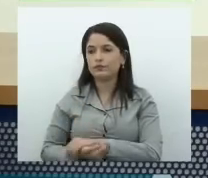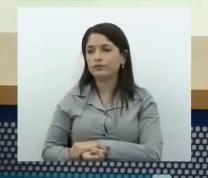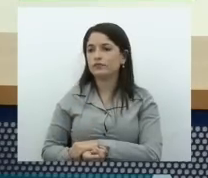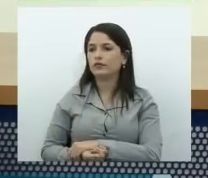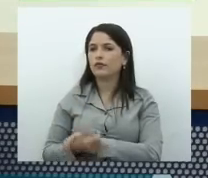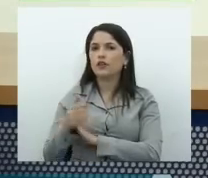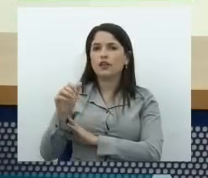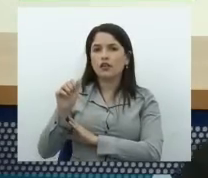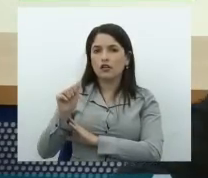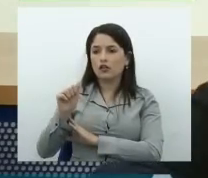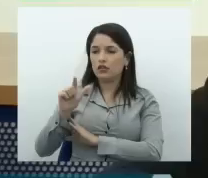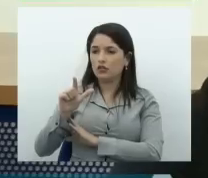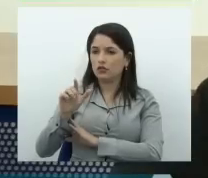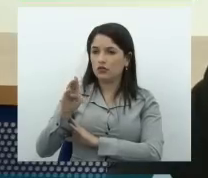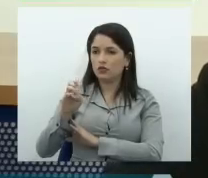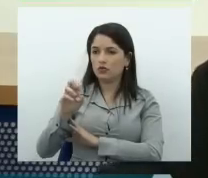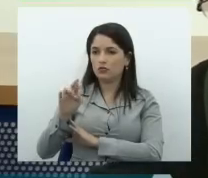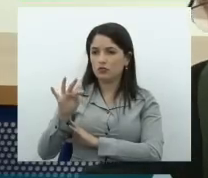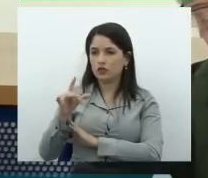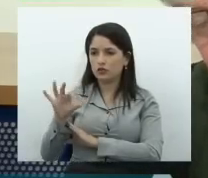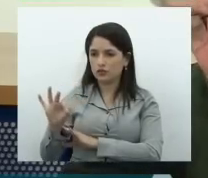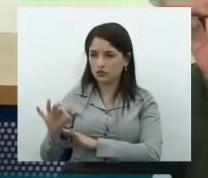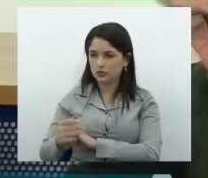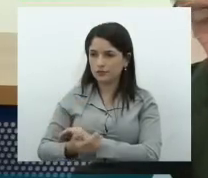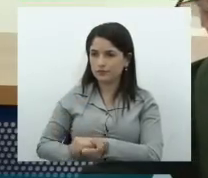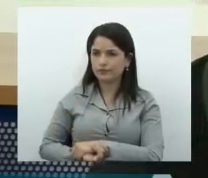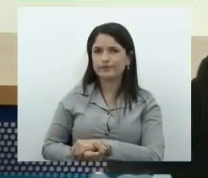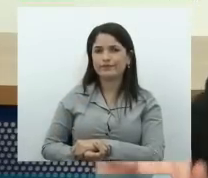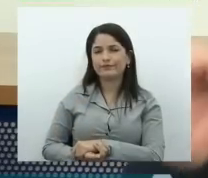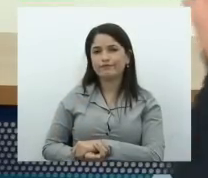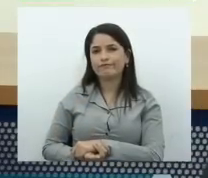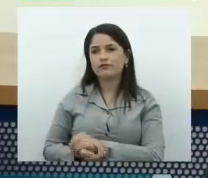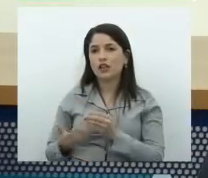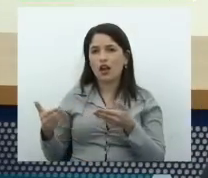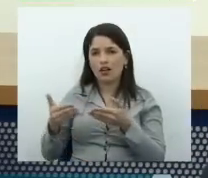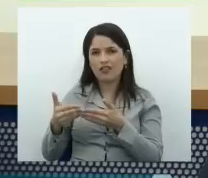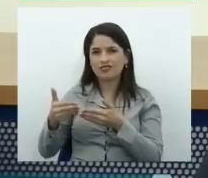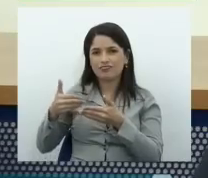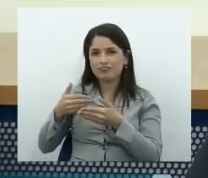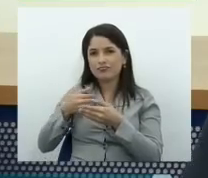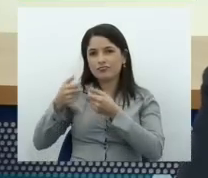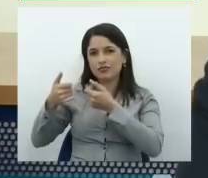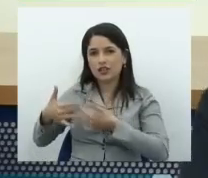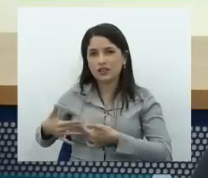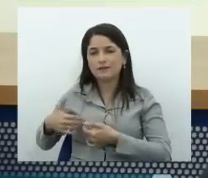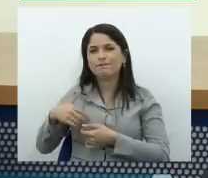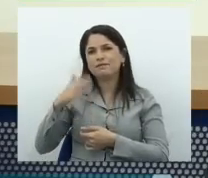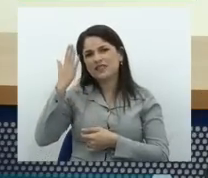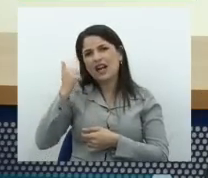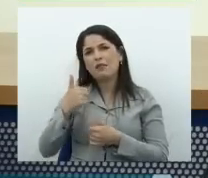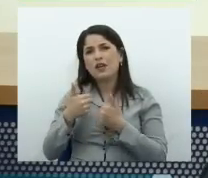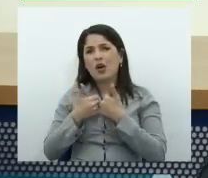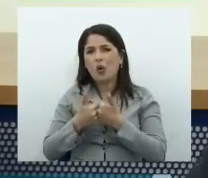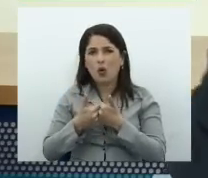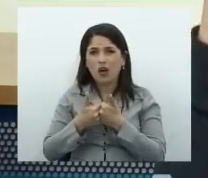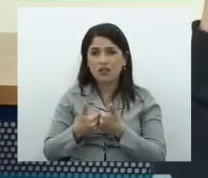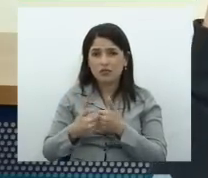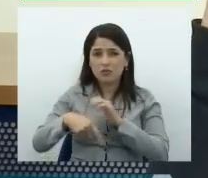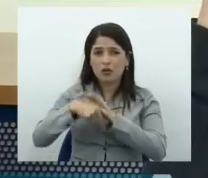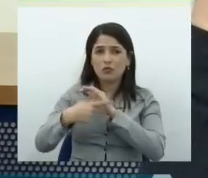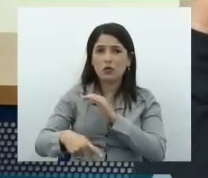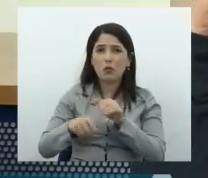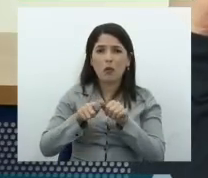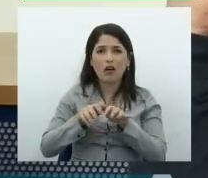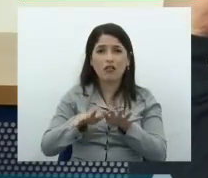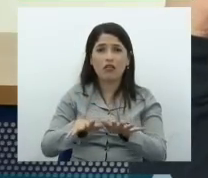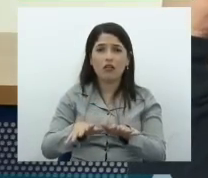Albertão, como eu falei agora há pouco, o transporte da nossa cidade está uma calamidade pública. O PT trouxe